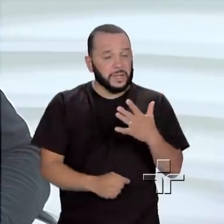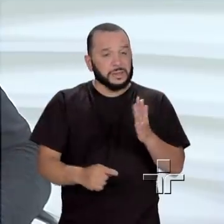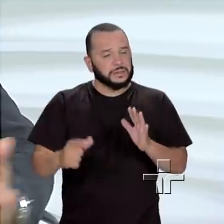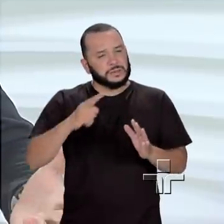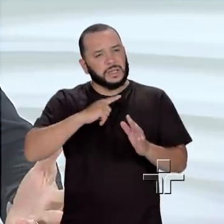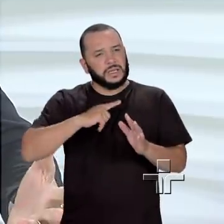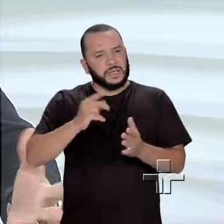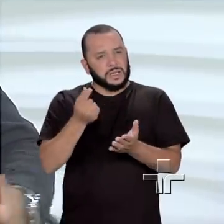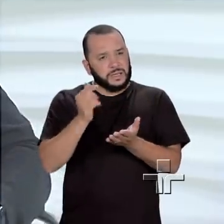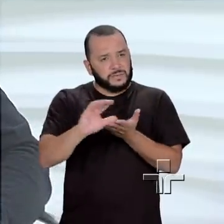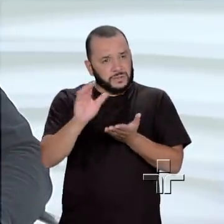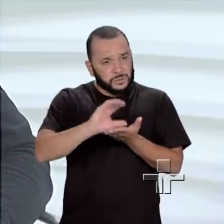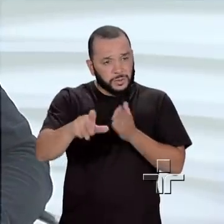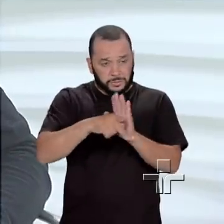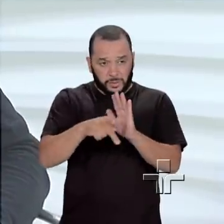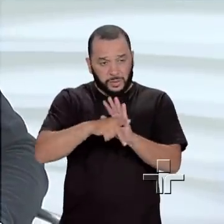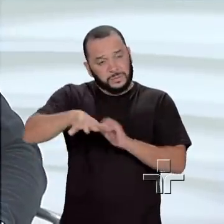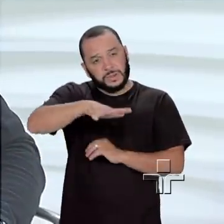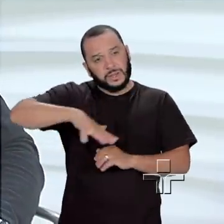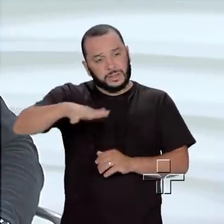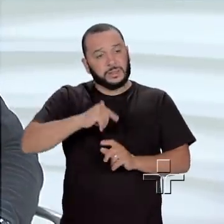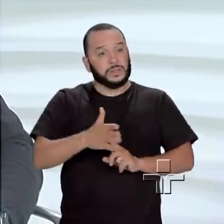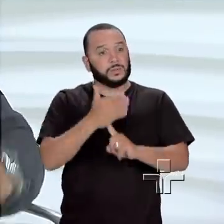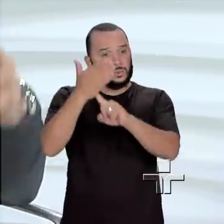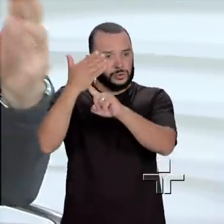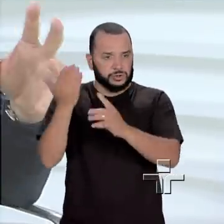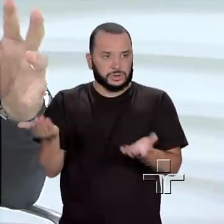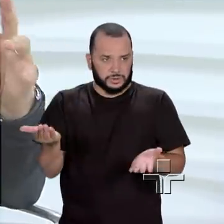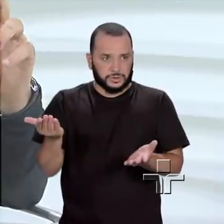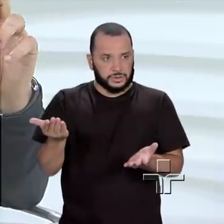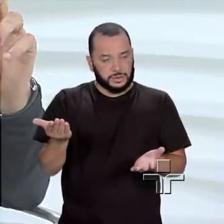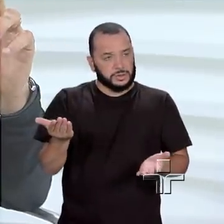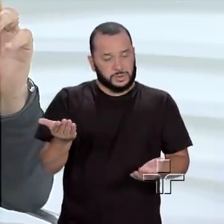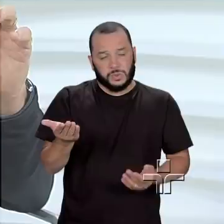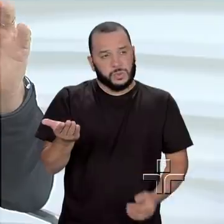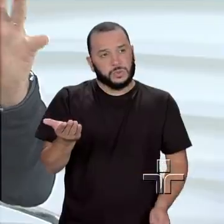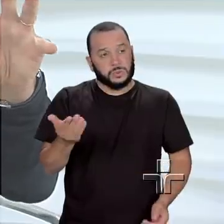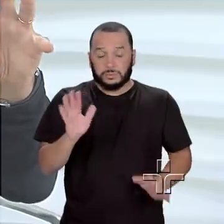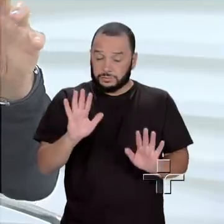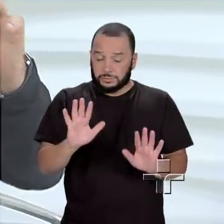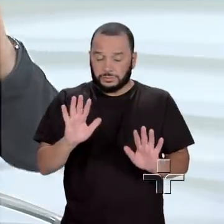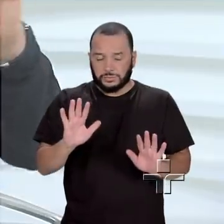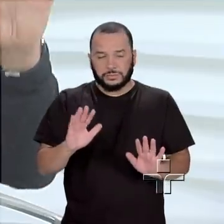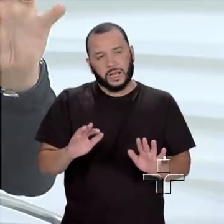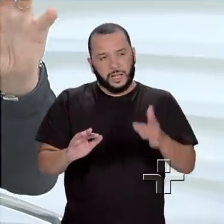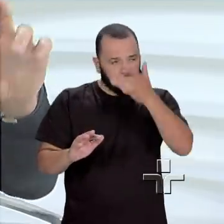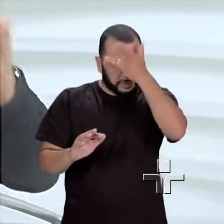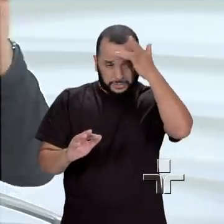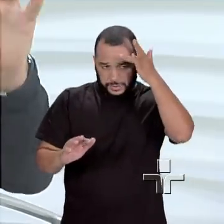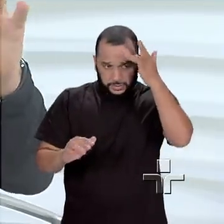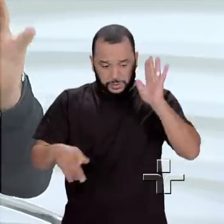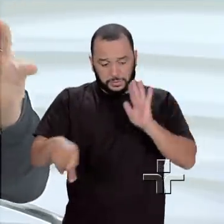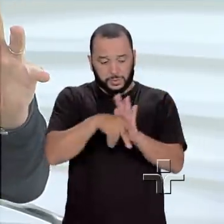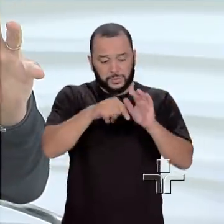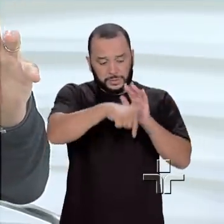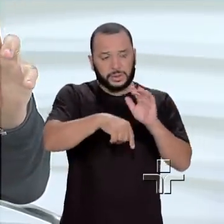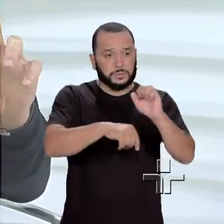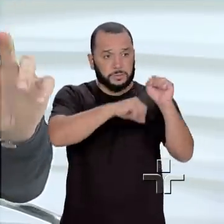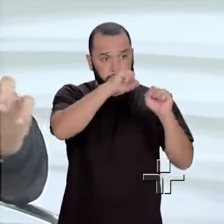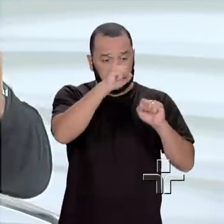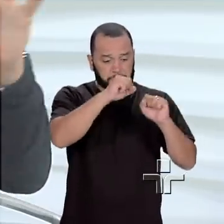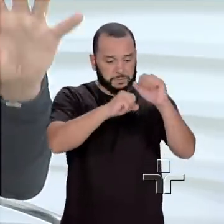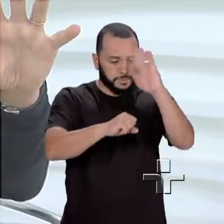do mundo, e está na Cidade do Cabo. Os sucessos brasileiros nesse departamento de criação de